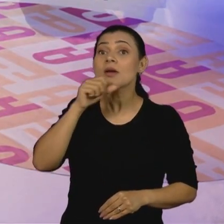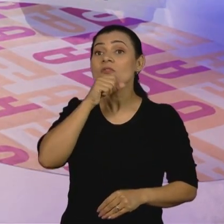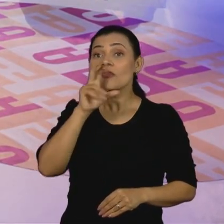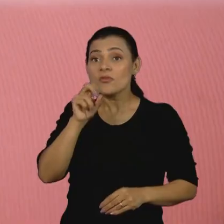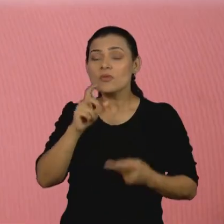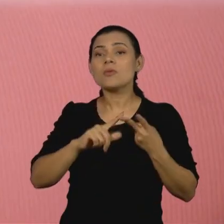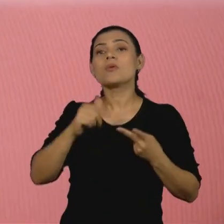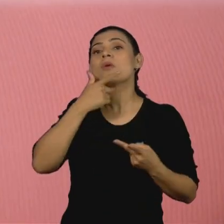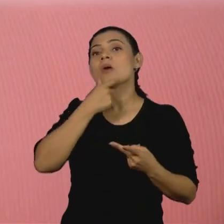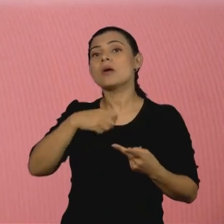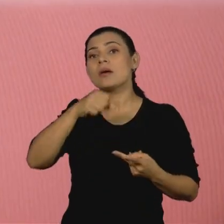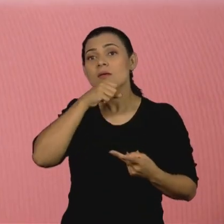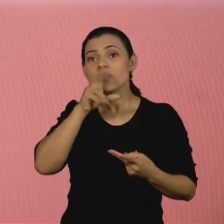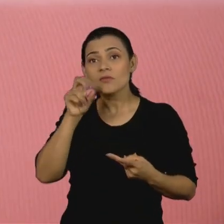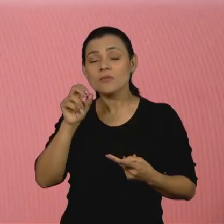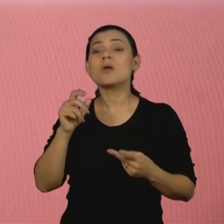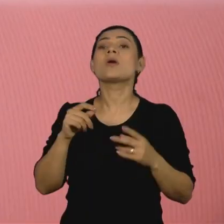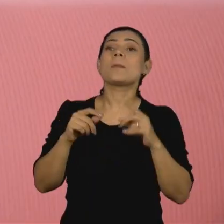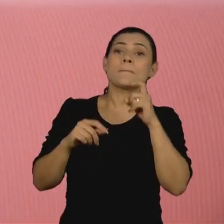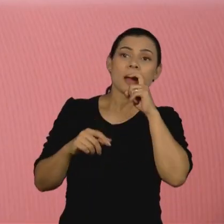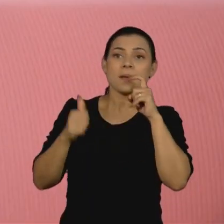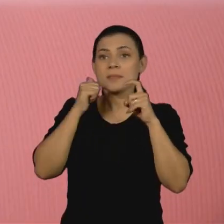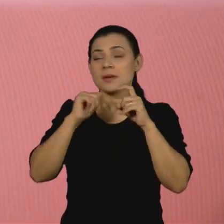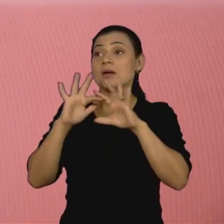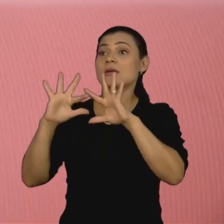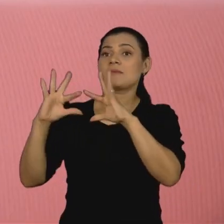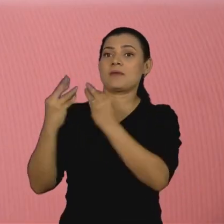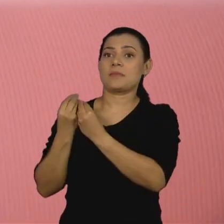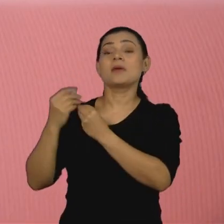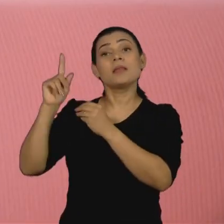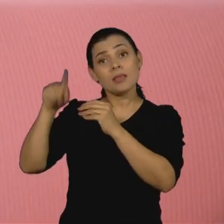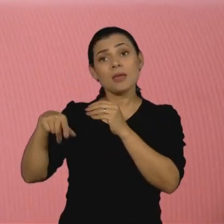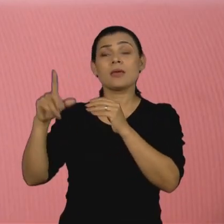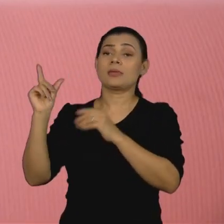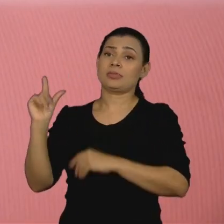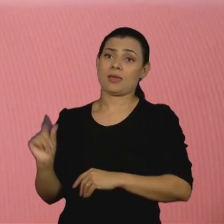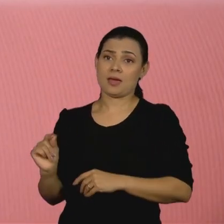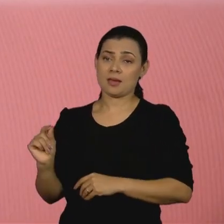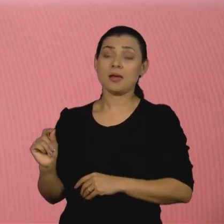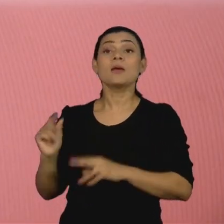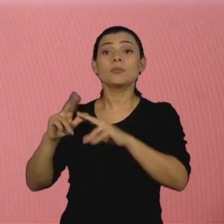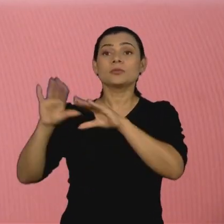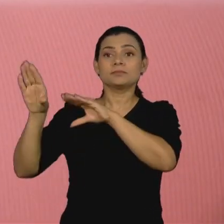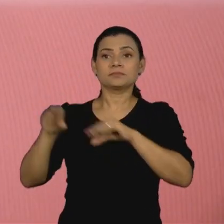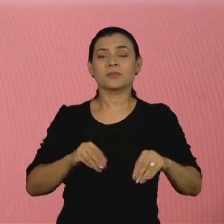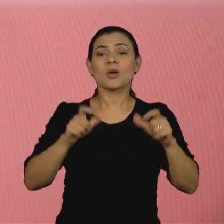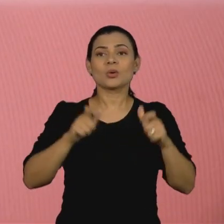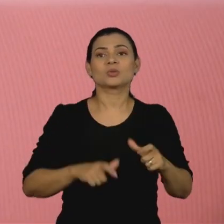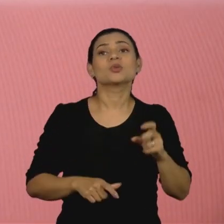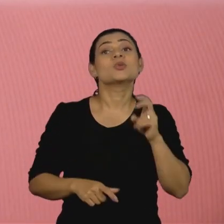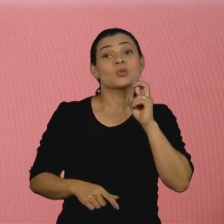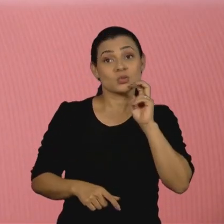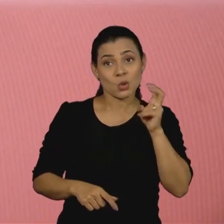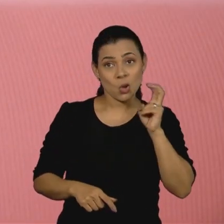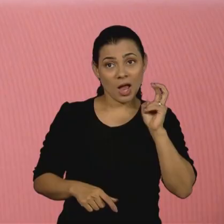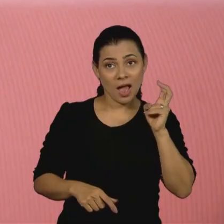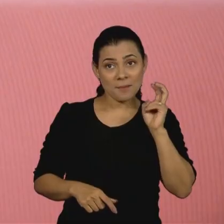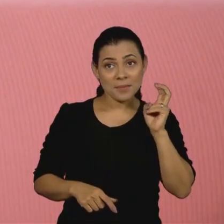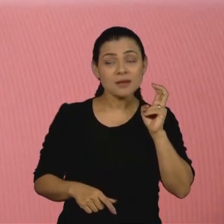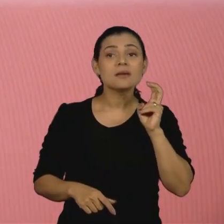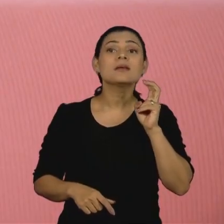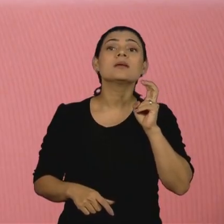Itália. E eu fui criado num quilombo em Sorocaba, não um quilombo oficial, um